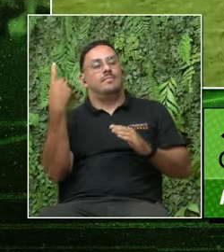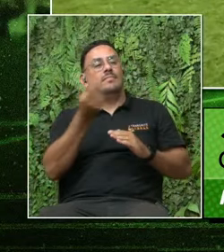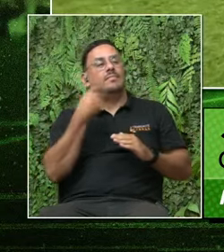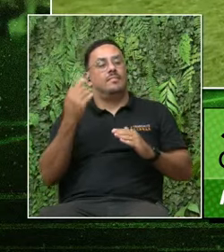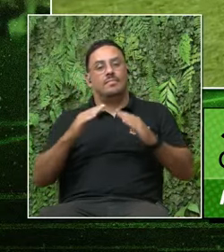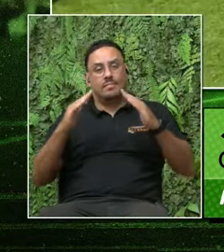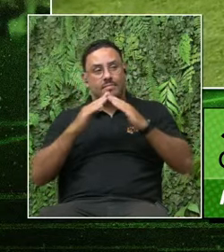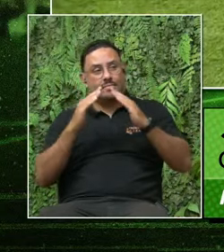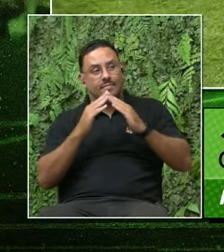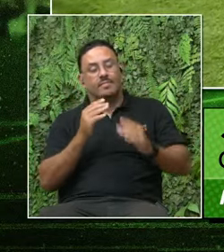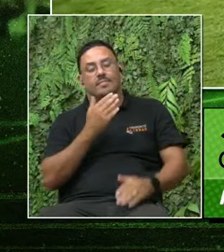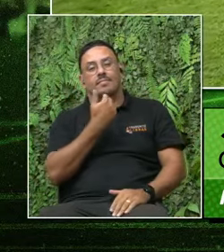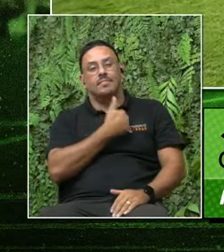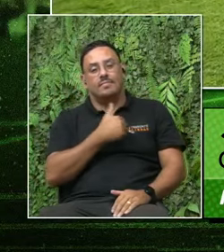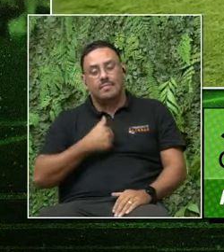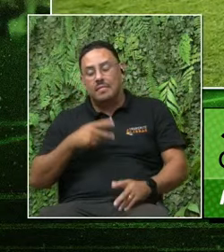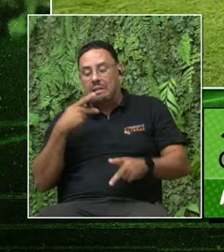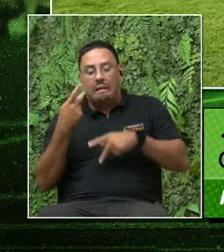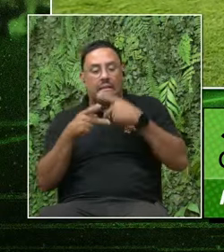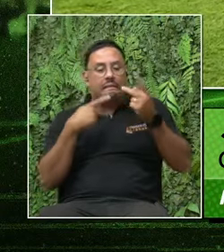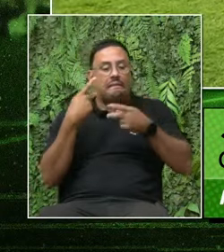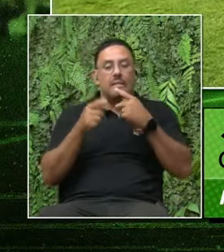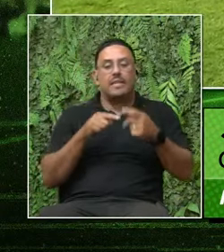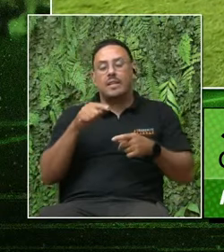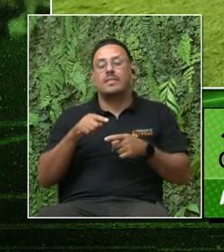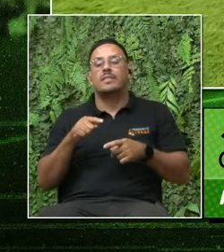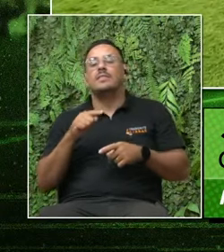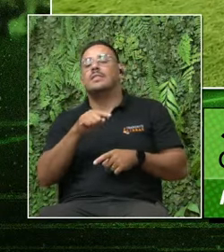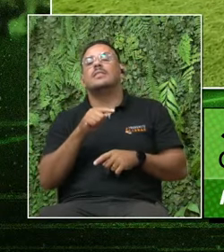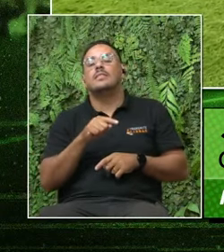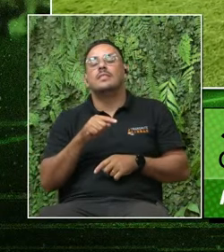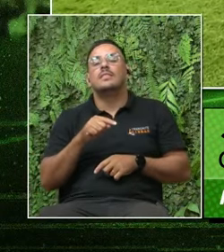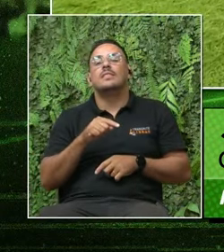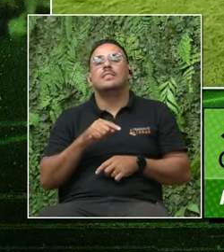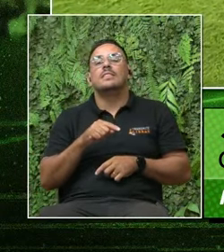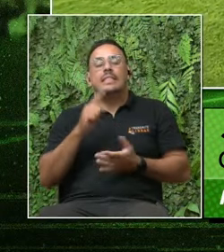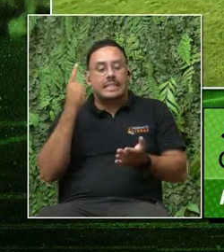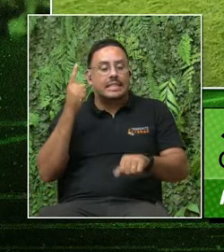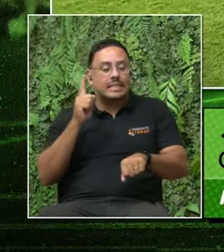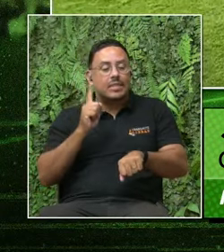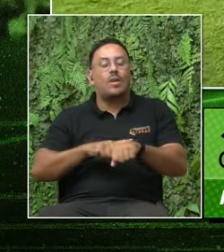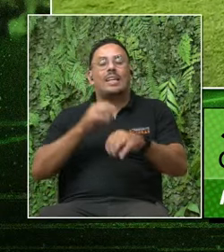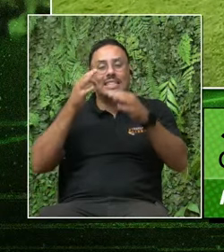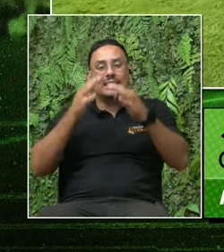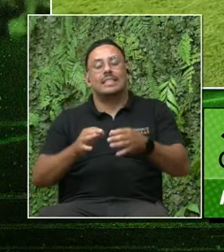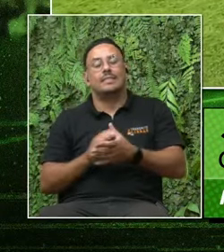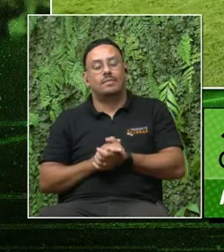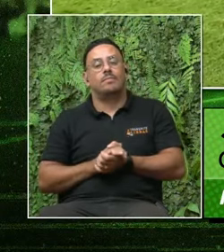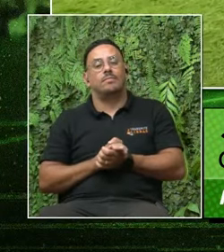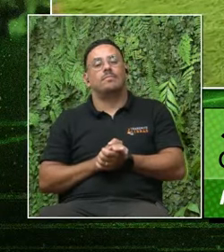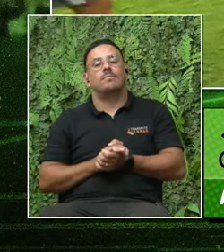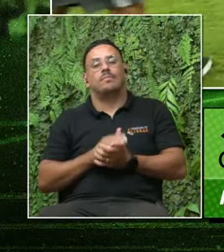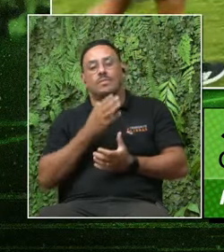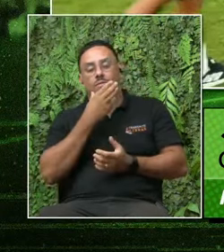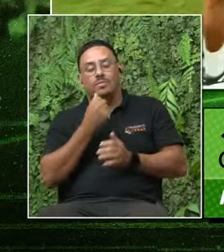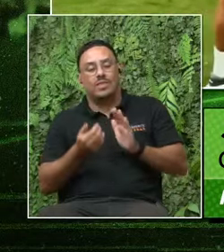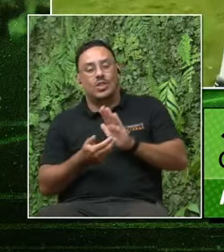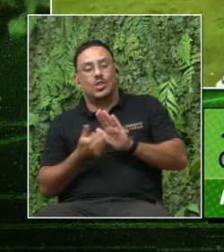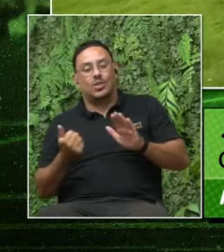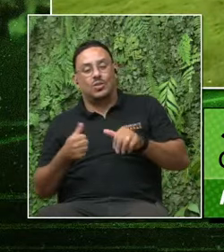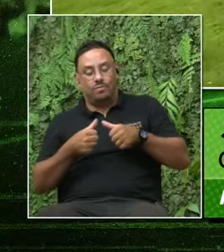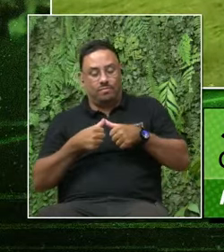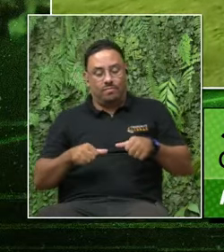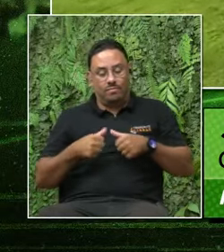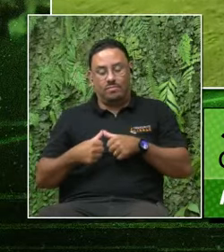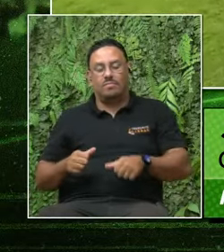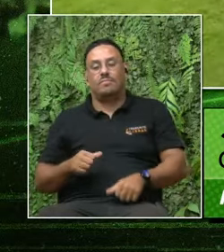atleticana eles falaram falaram Falaram mas na hora da Onça beber água Ô bomba agora o homem é doido hein tirou o zaguir deixou só